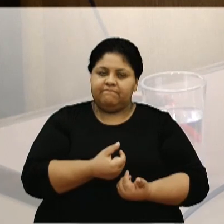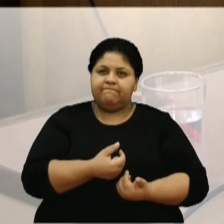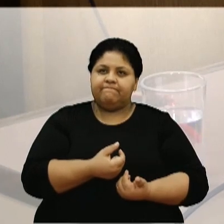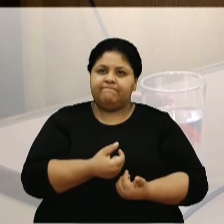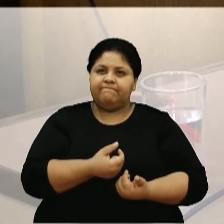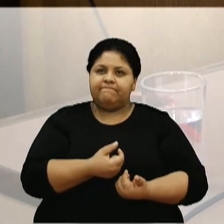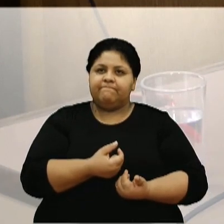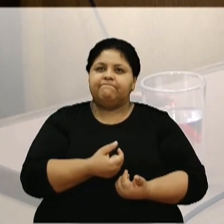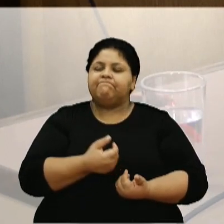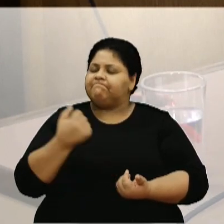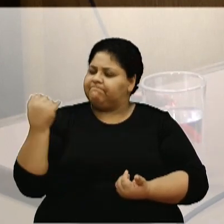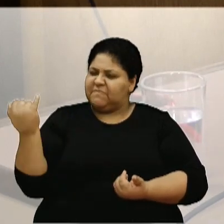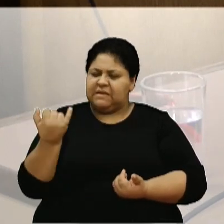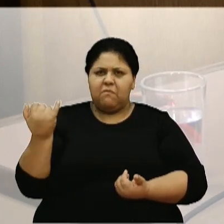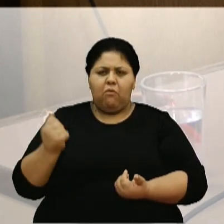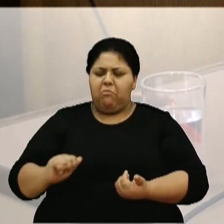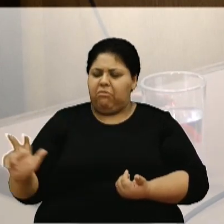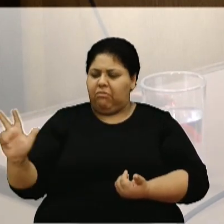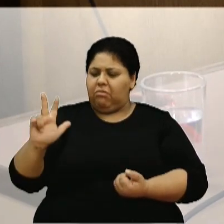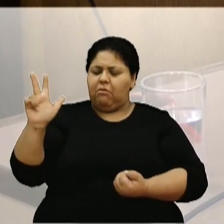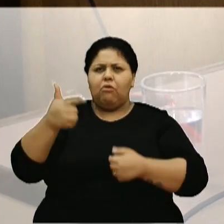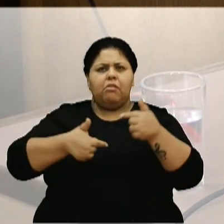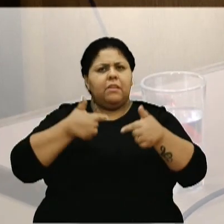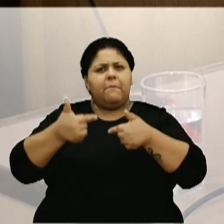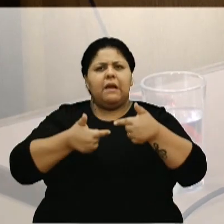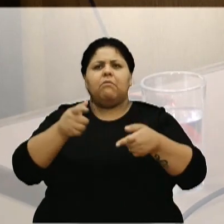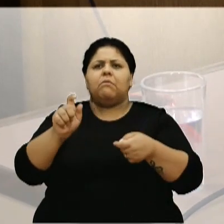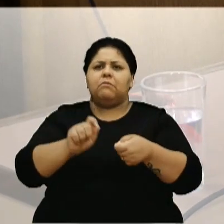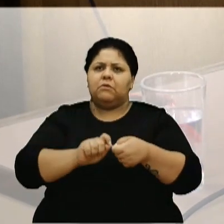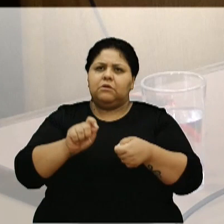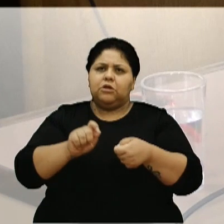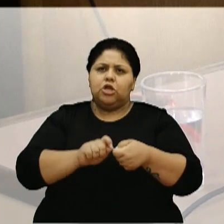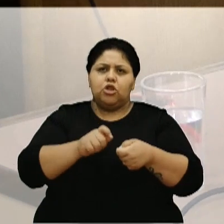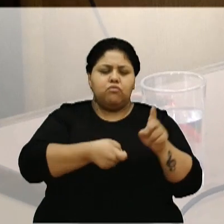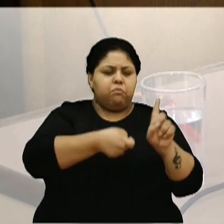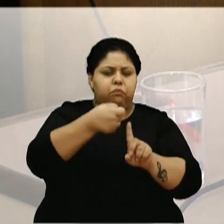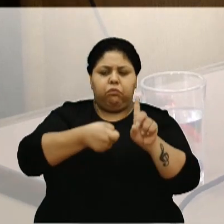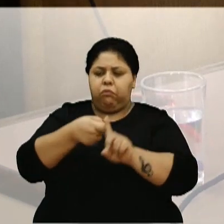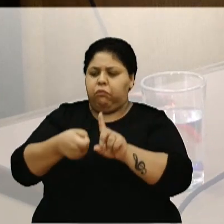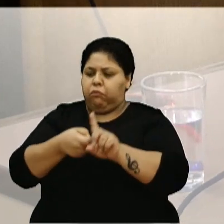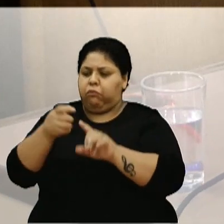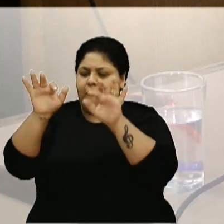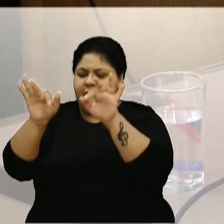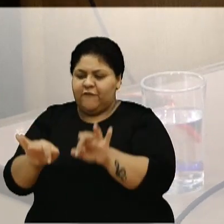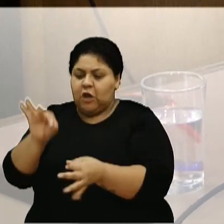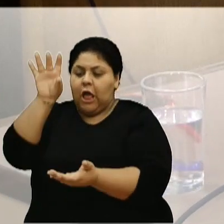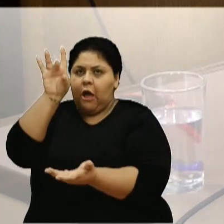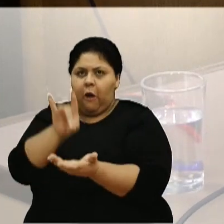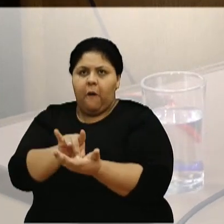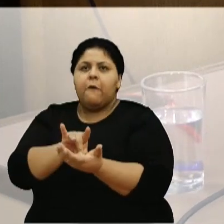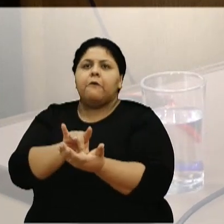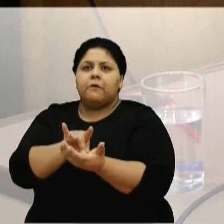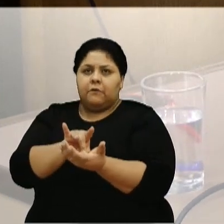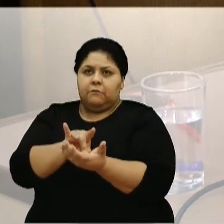incomparável, incontestável o grande trabalho que realizam mês a mês aí para o fechamento efetivo e considerável